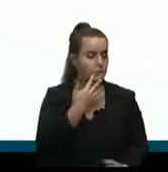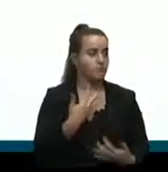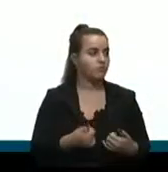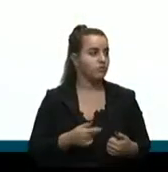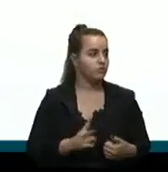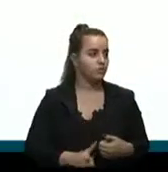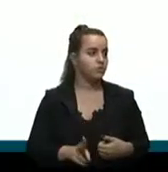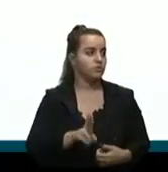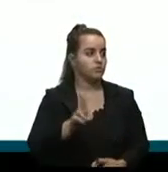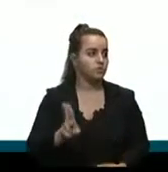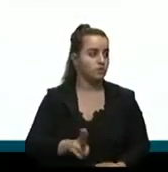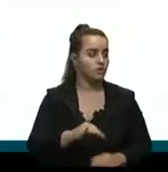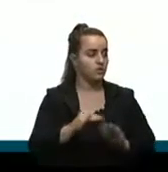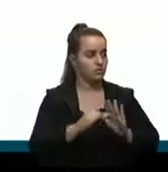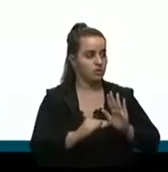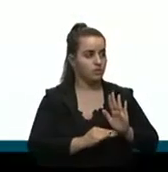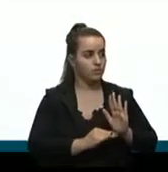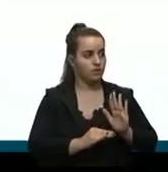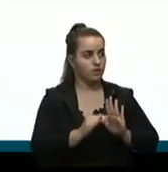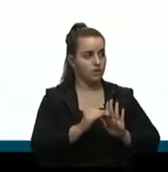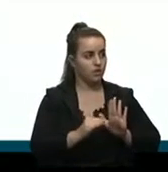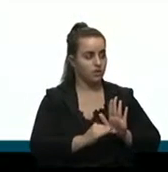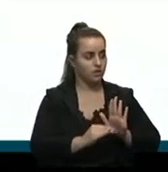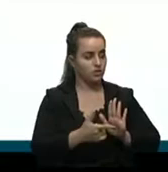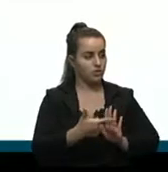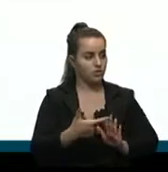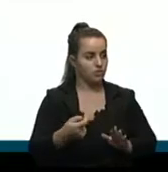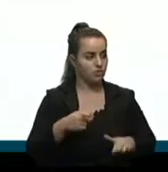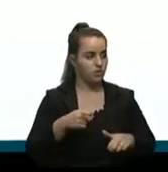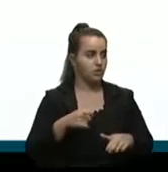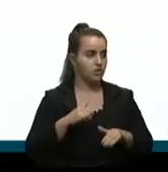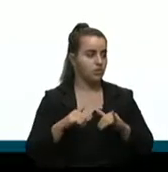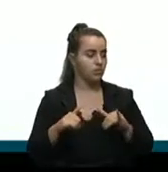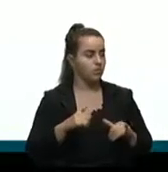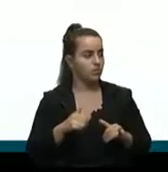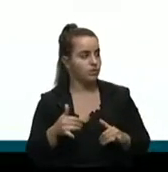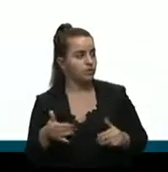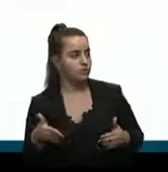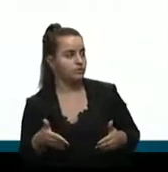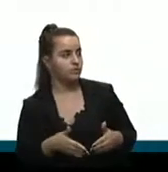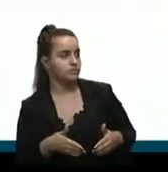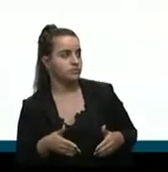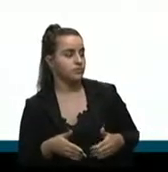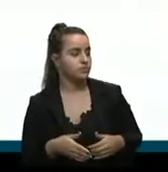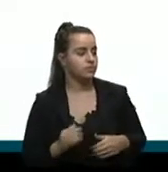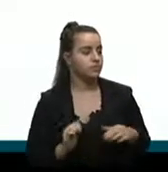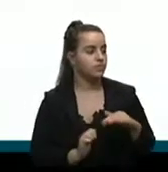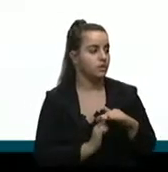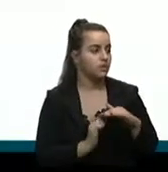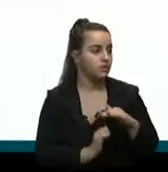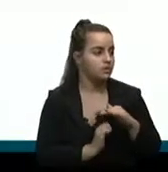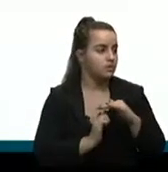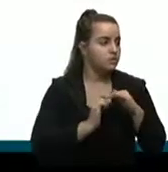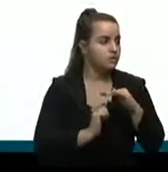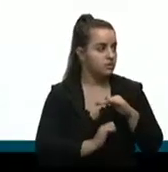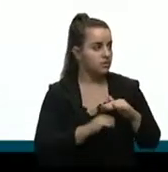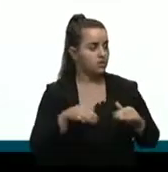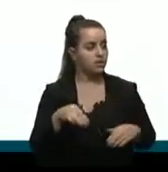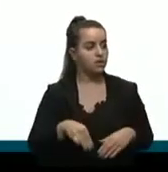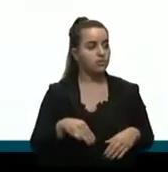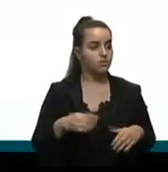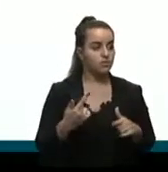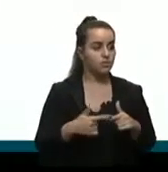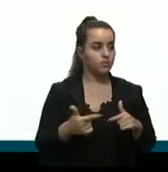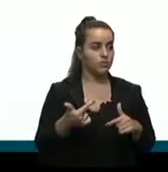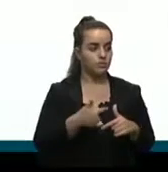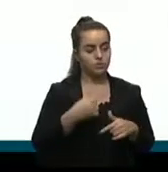Vamos continuar utilizando a tabela com os 20 dados amostrais, tabela lá da empresa M. E aí o problema